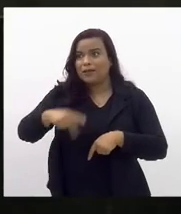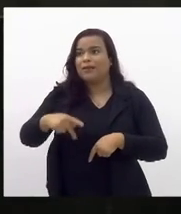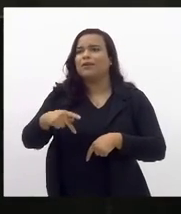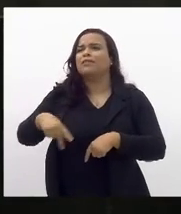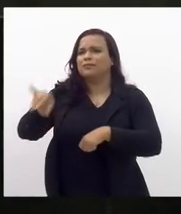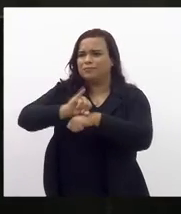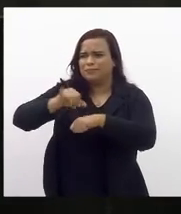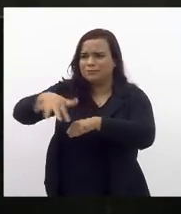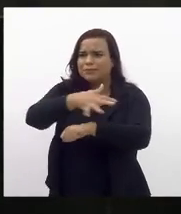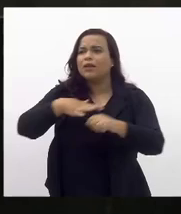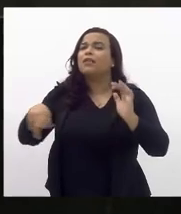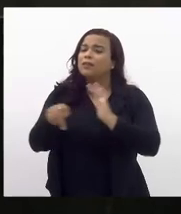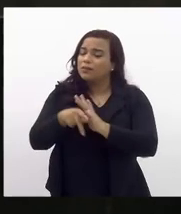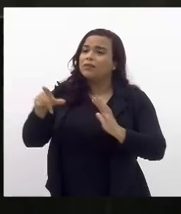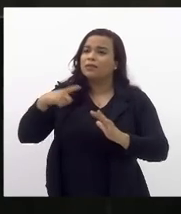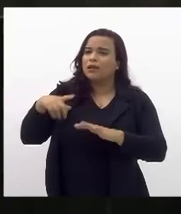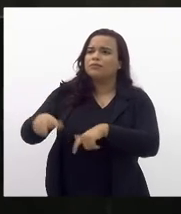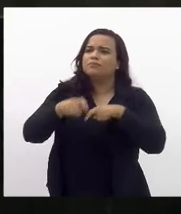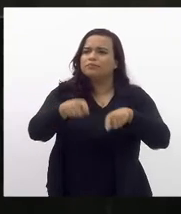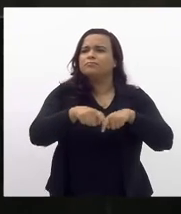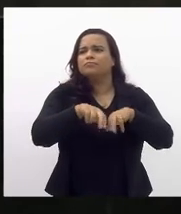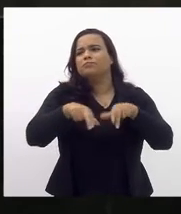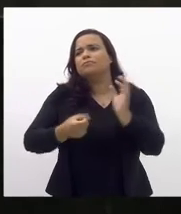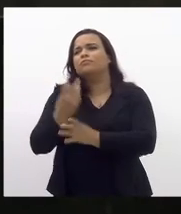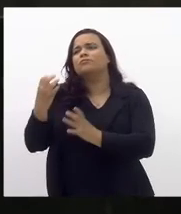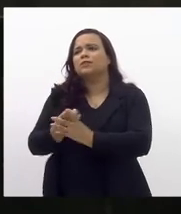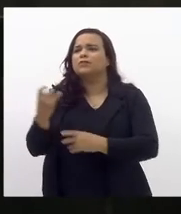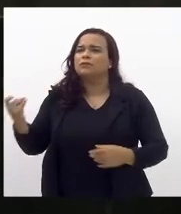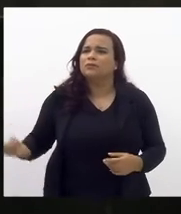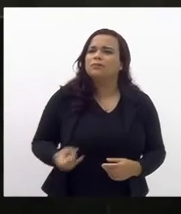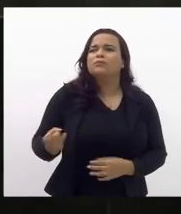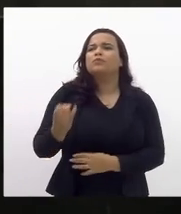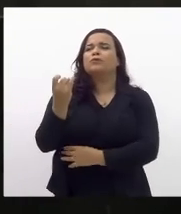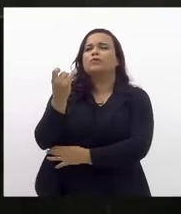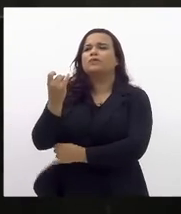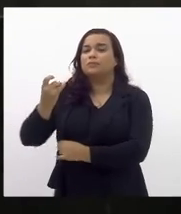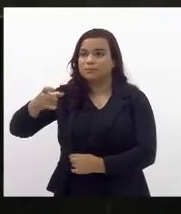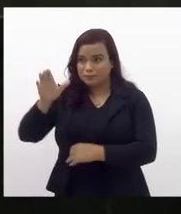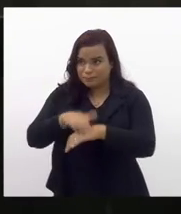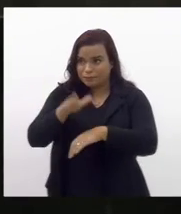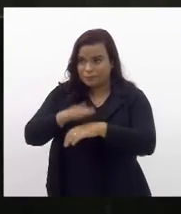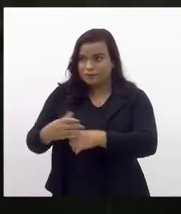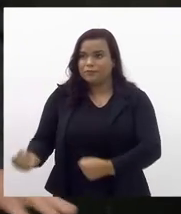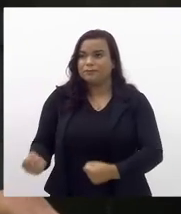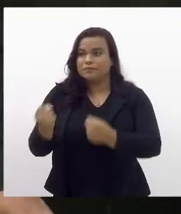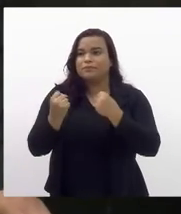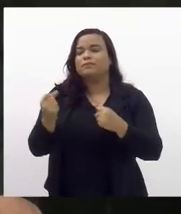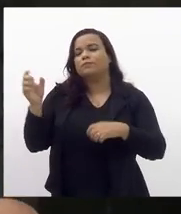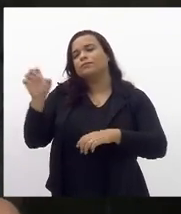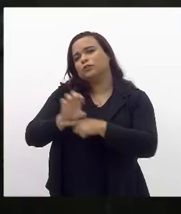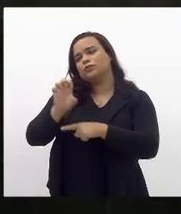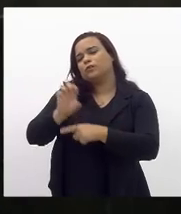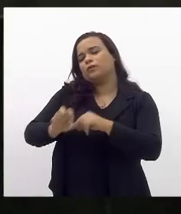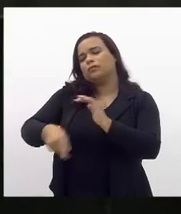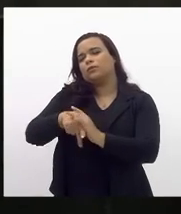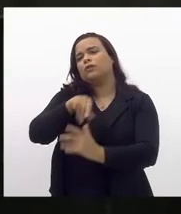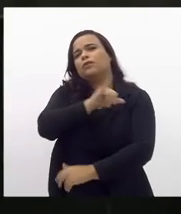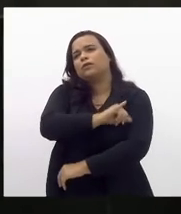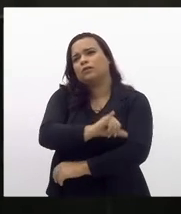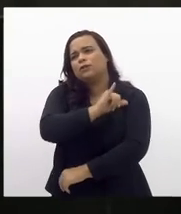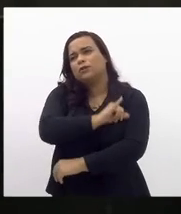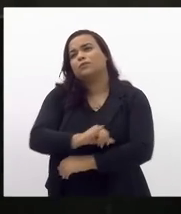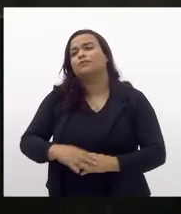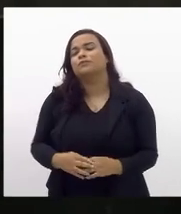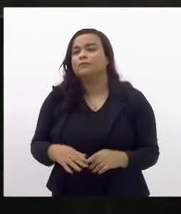urbana e periurbana, é muito importante valorizar esta vocação, esta potencialidade do Estado do Rio de Janeiro e, particularmente,